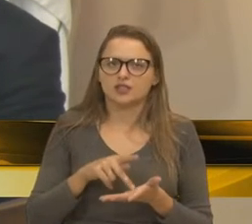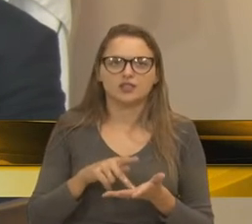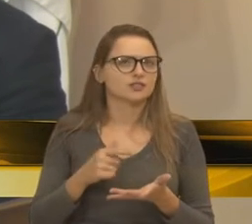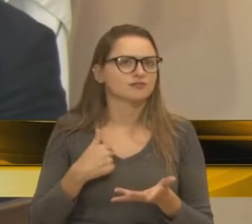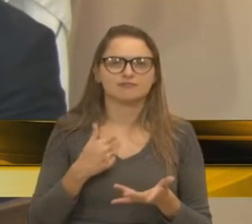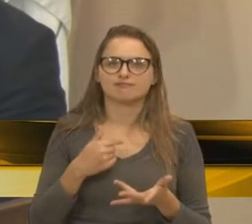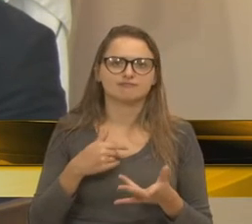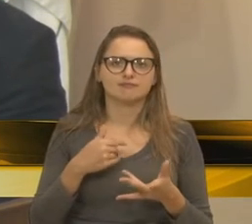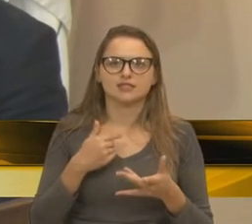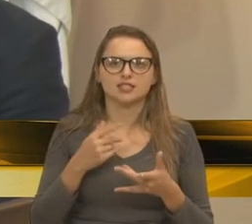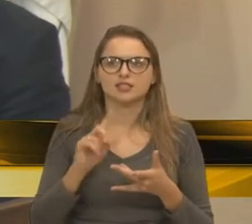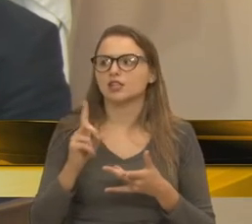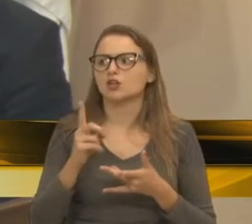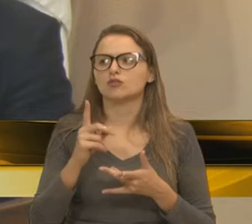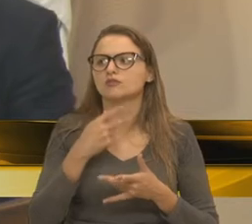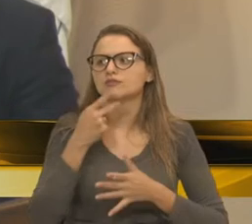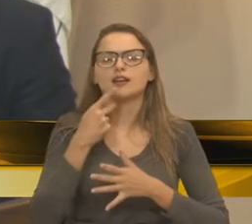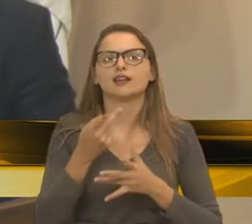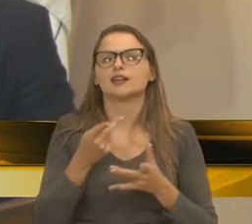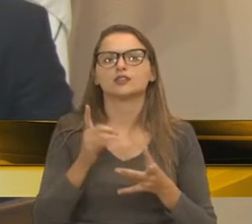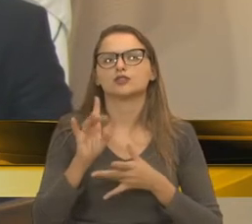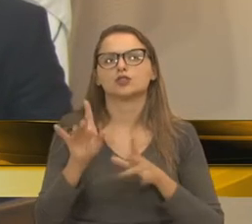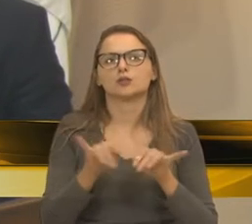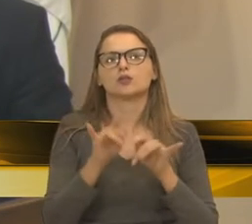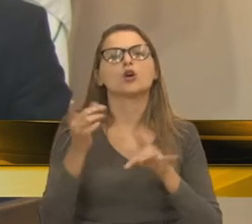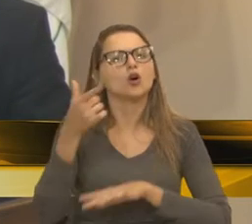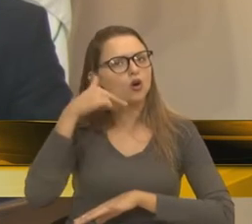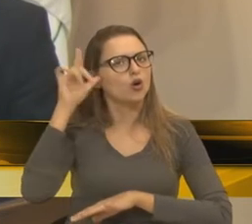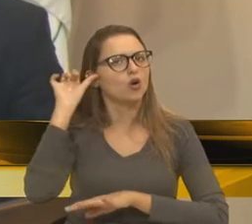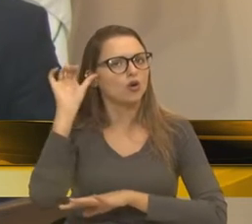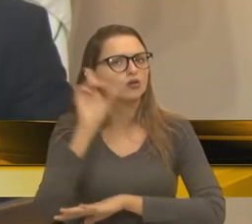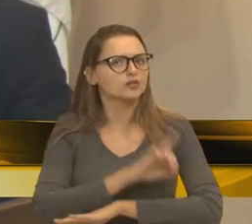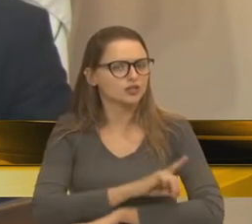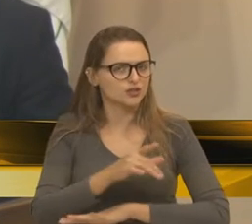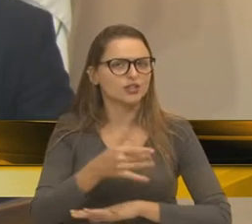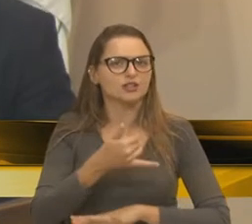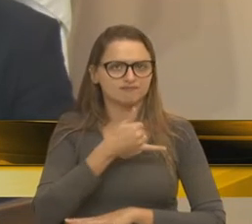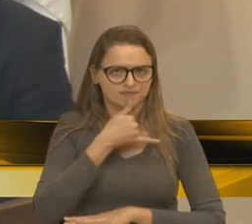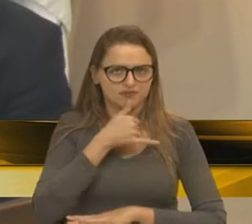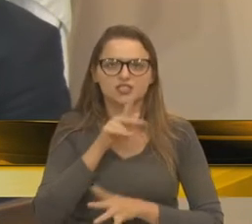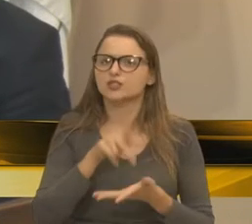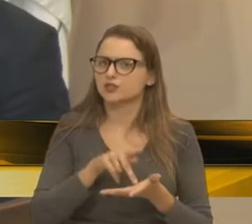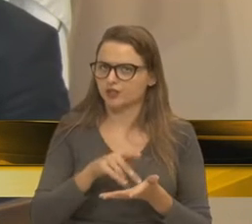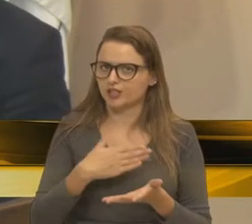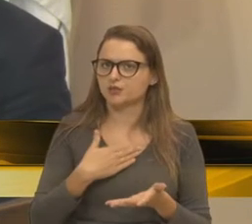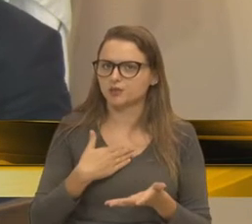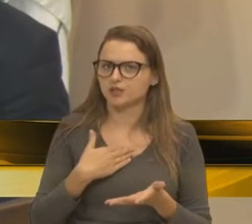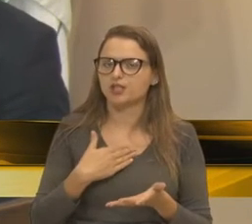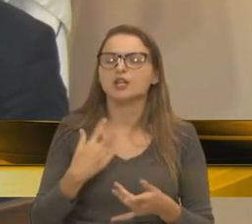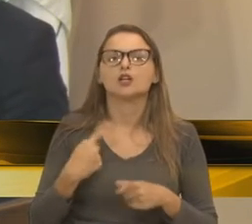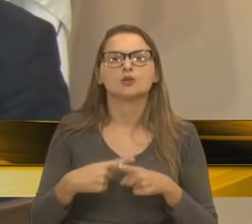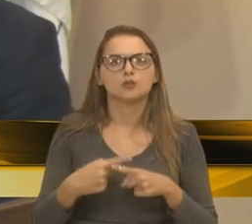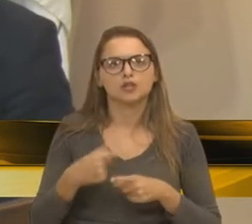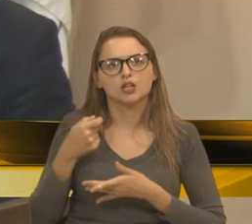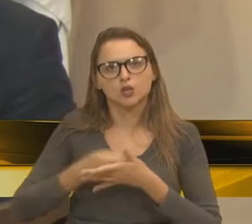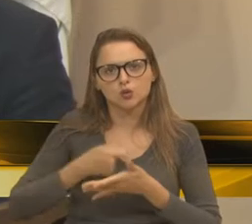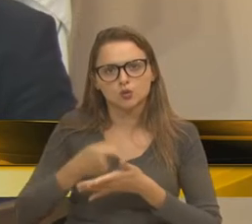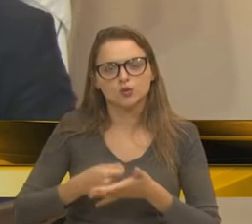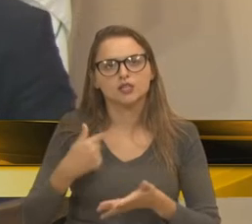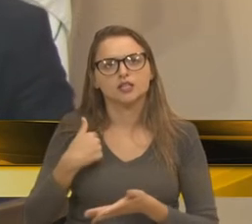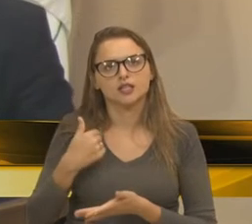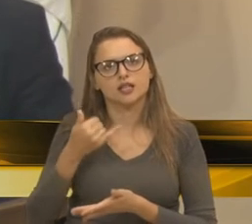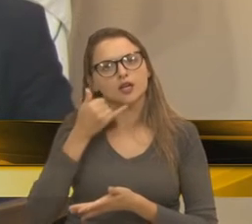sendo demagogo aqui, mas ontem foi um dia triste. Um dia triste para mim, porque foi uma luta, e depois eu mandei até um áudio para